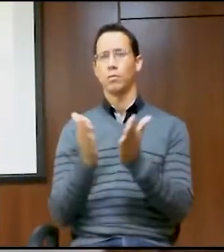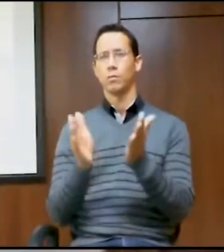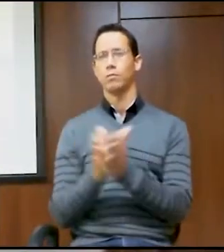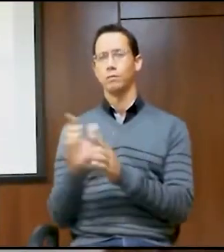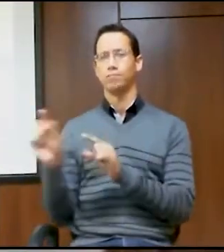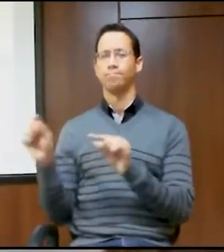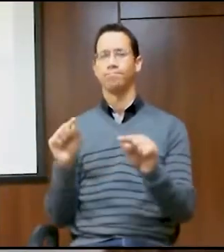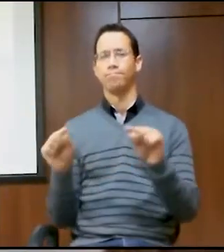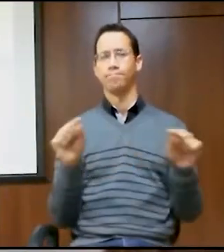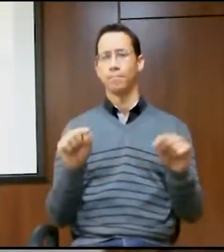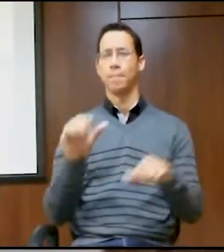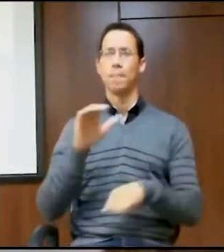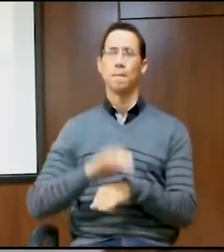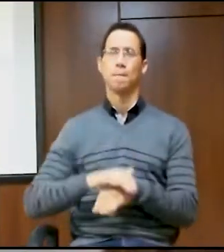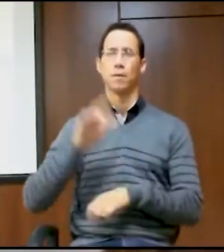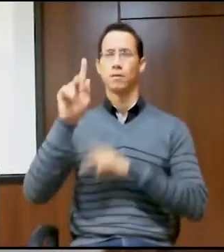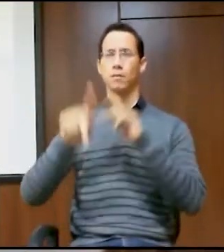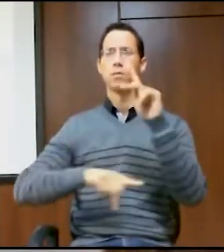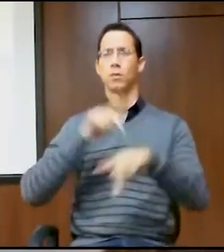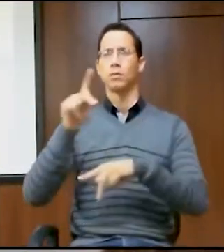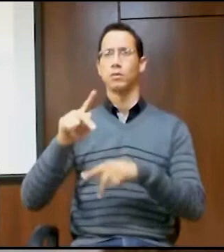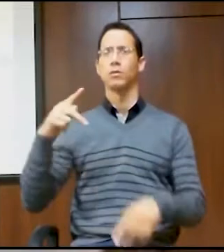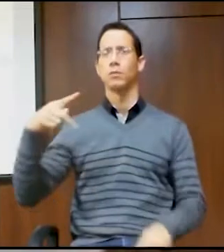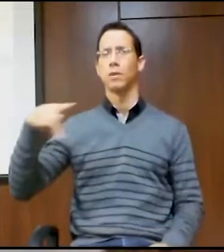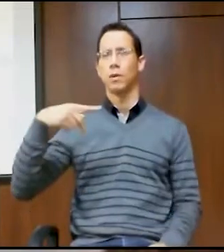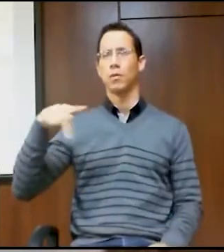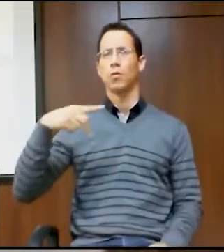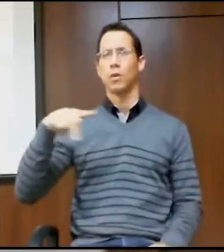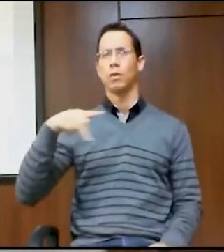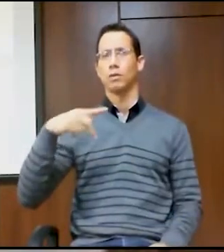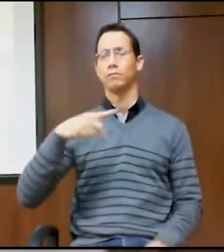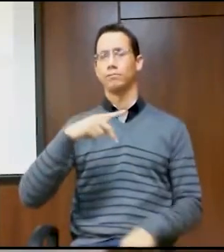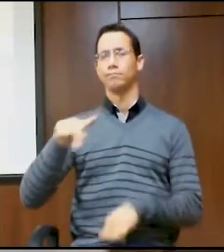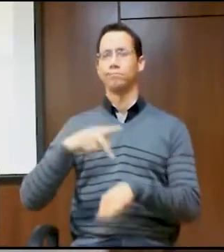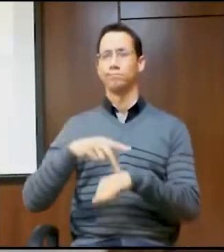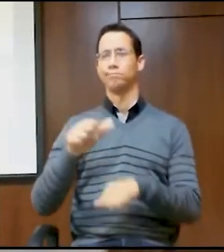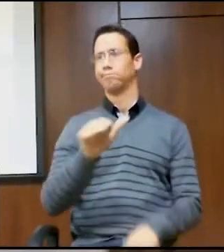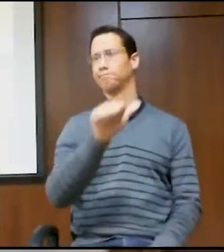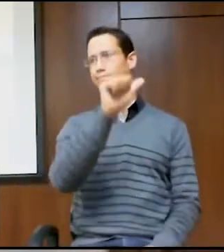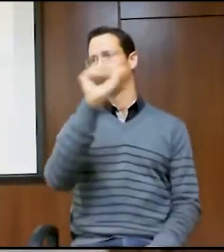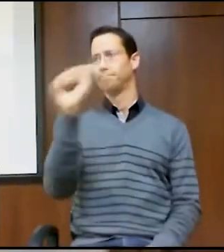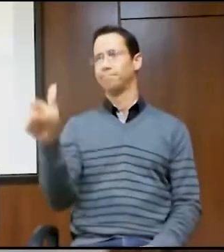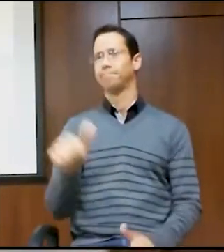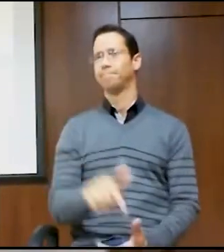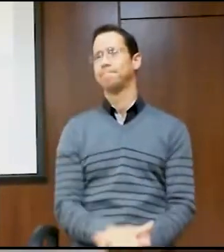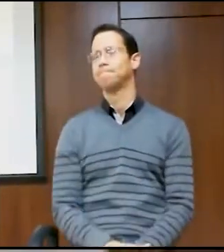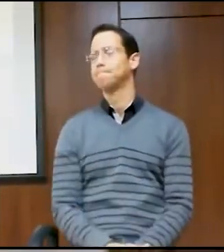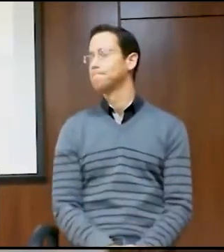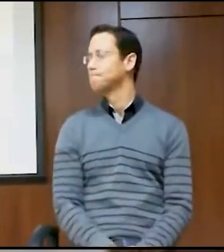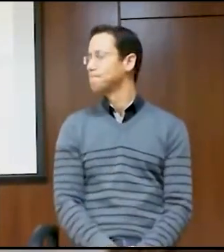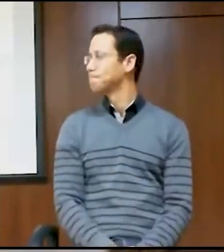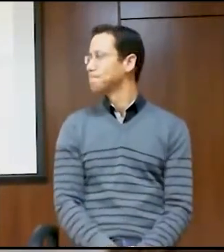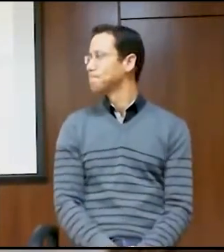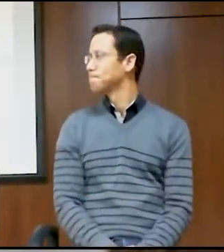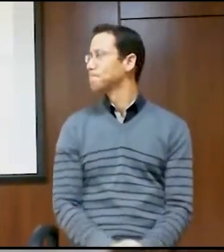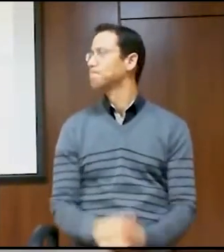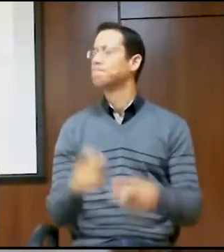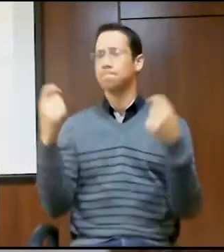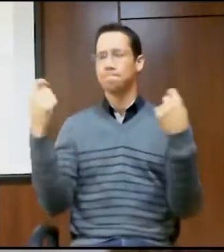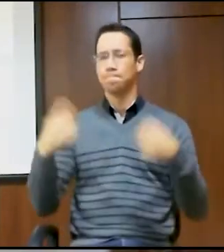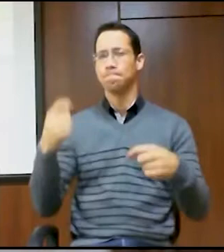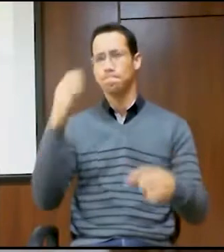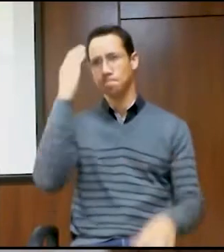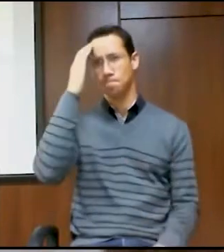Mais do que a população do Paraguai, de um país inteiro, né? Então, a gente tem que entender a questão